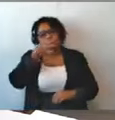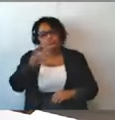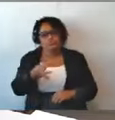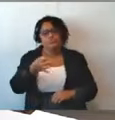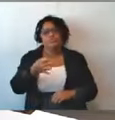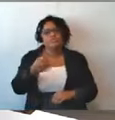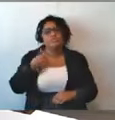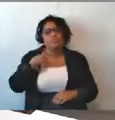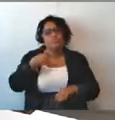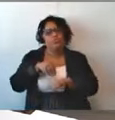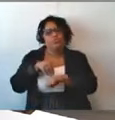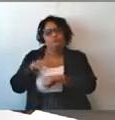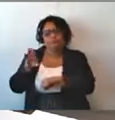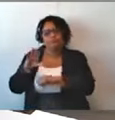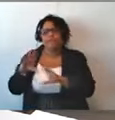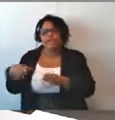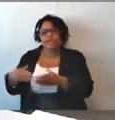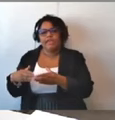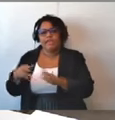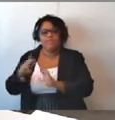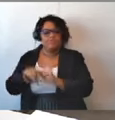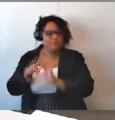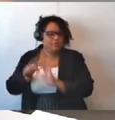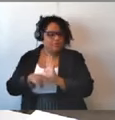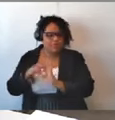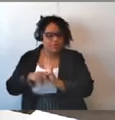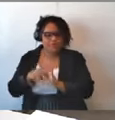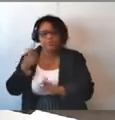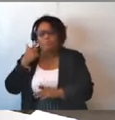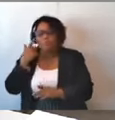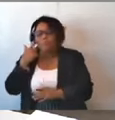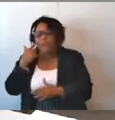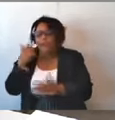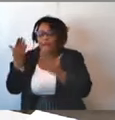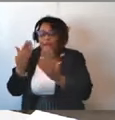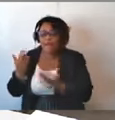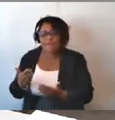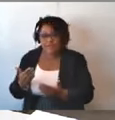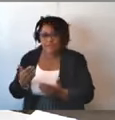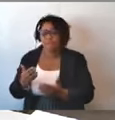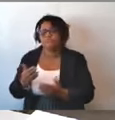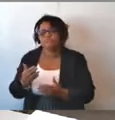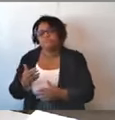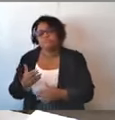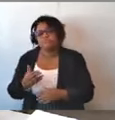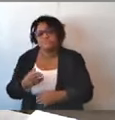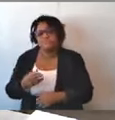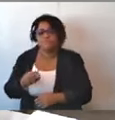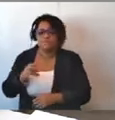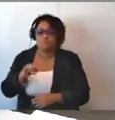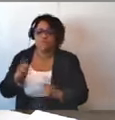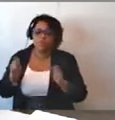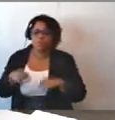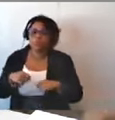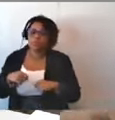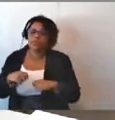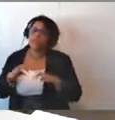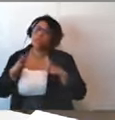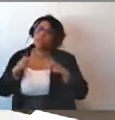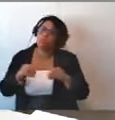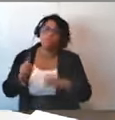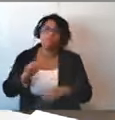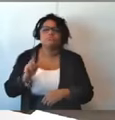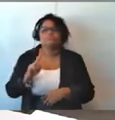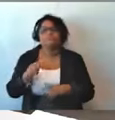de projeto que está analisando, para ver, mesmo que não dê para na via todo, se der próximo da interseção. Próximo